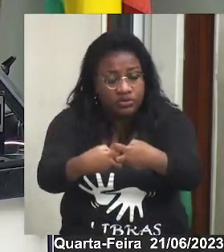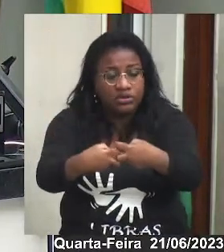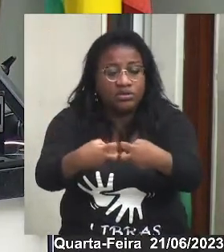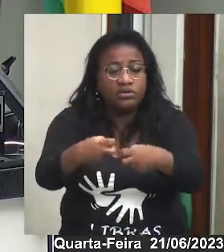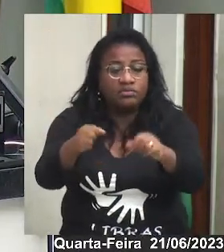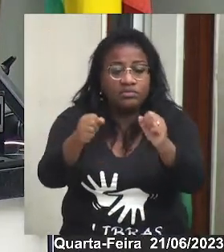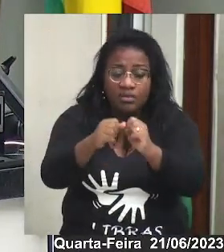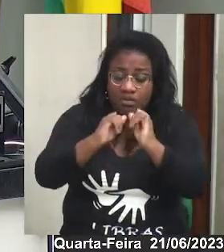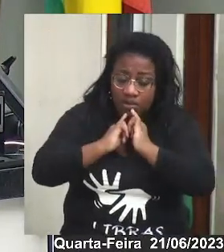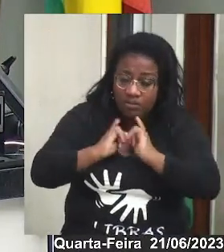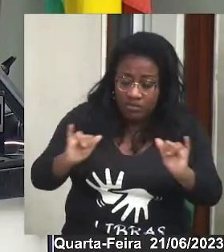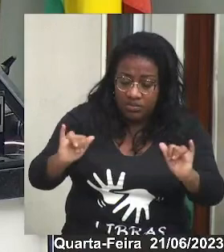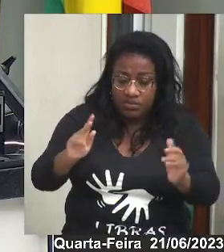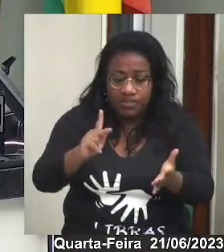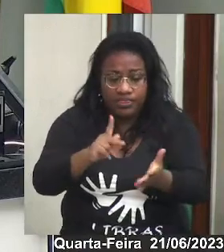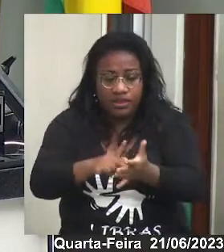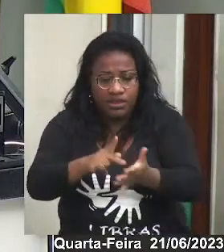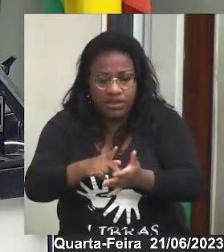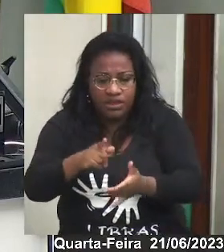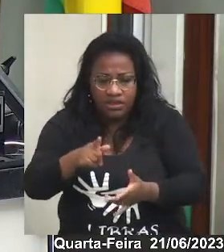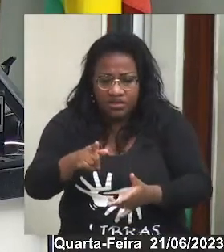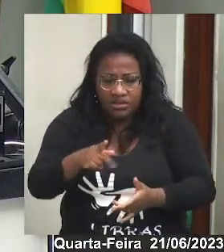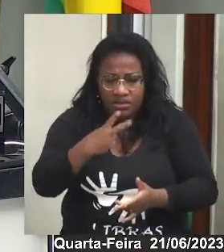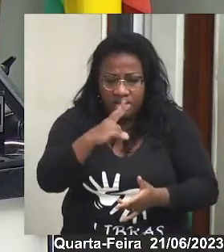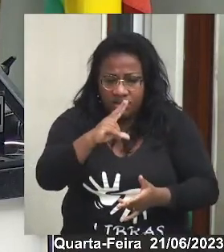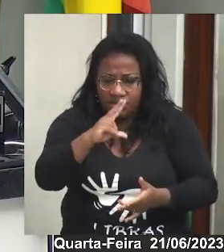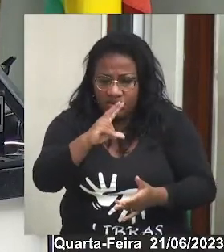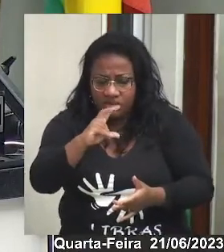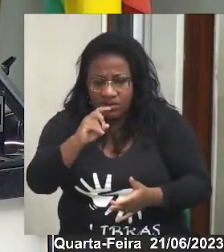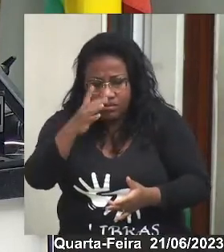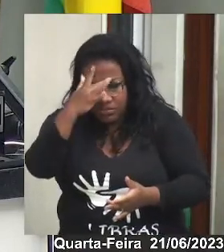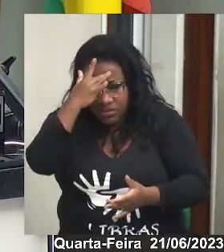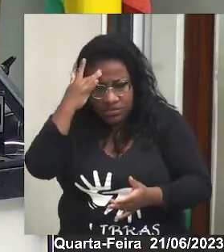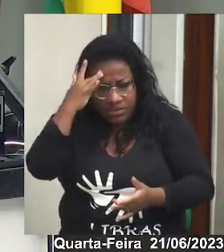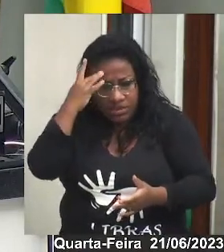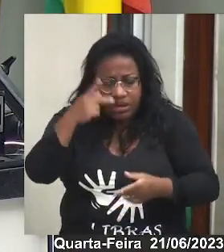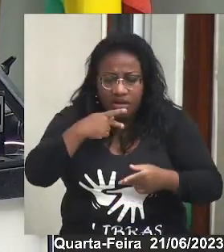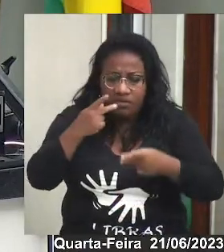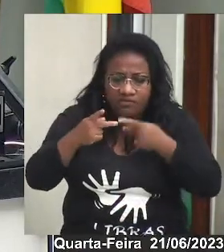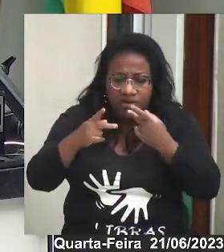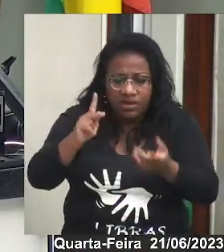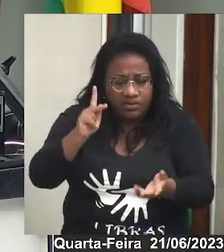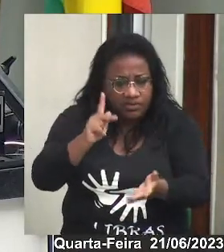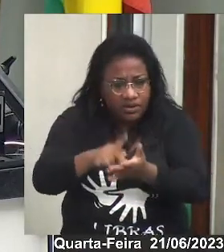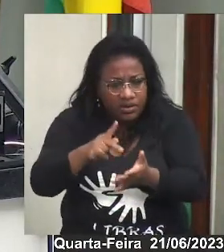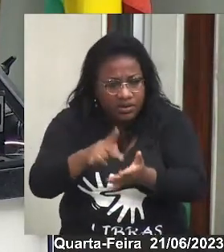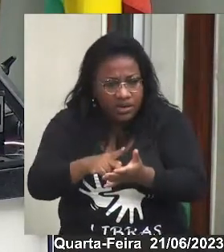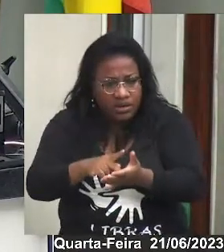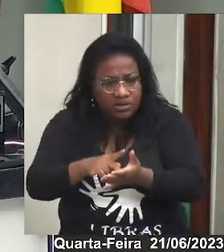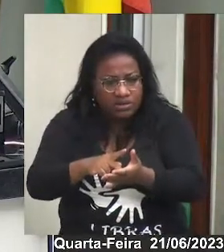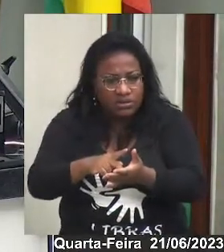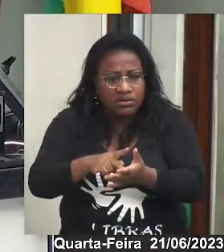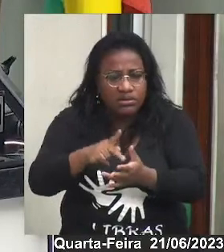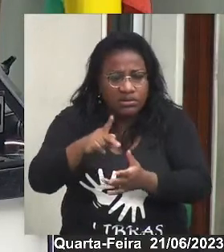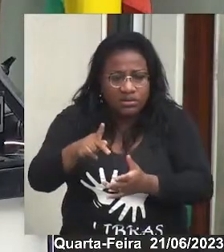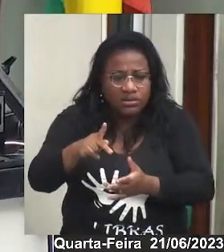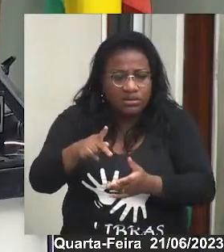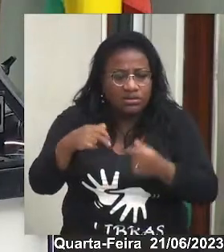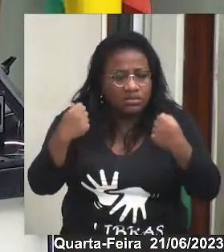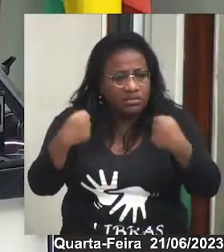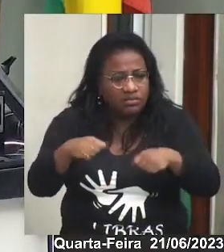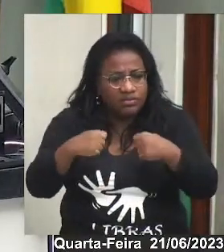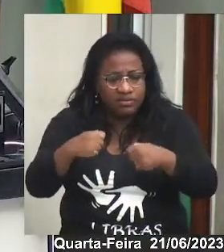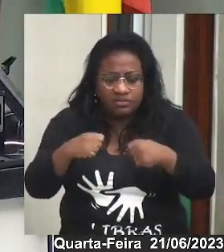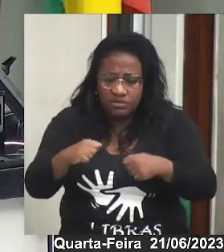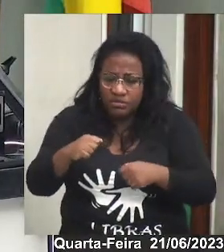discutir e debater. Agora o senhor falar que não cabia 20 pessoas, seja verdadeiro. Pega a foto e conta quantas pessoas tinha lá. Não